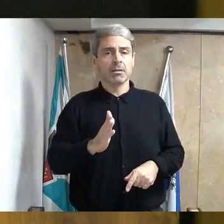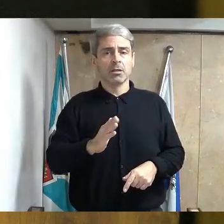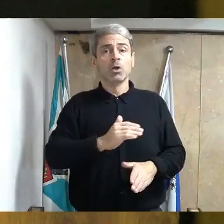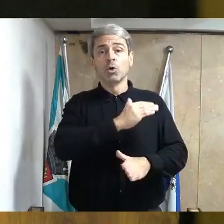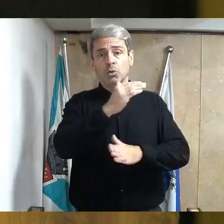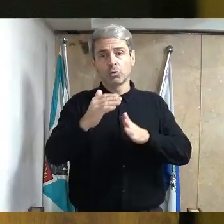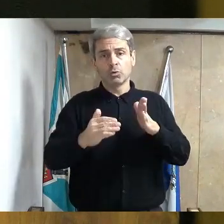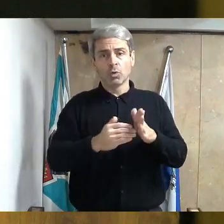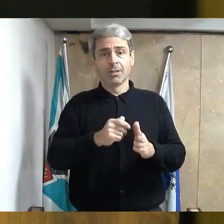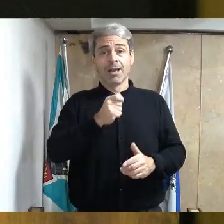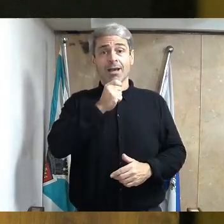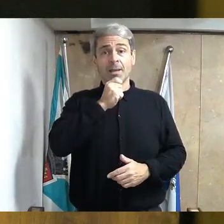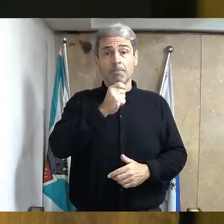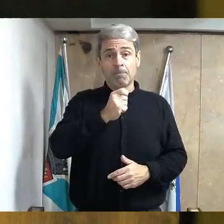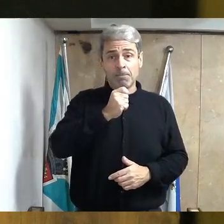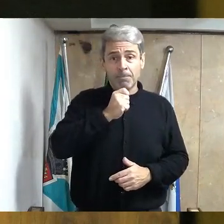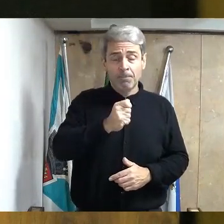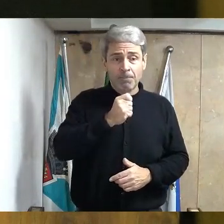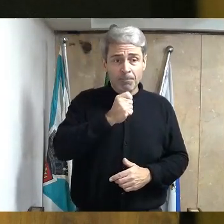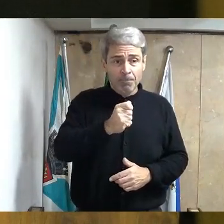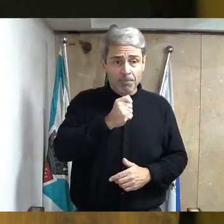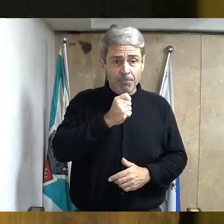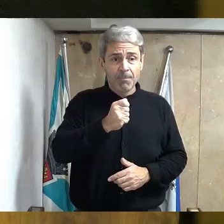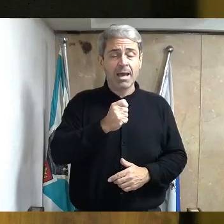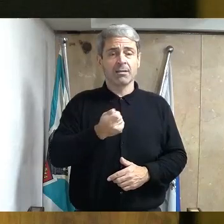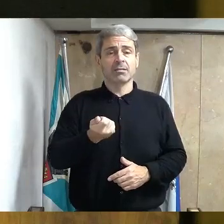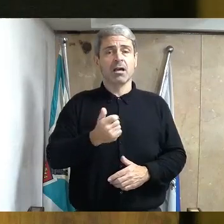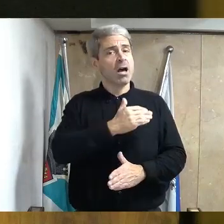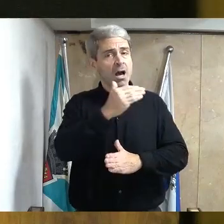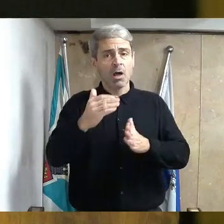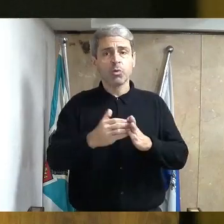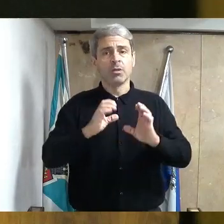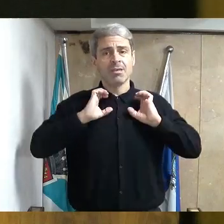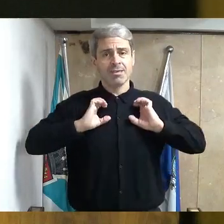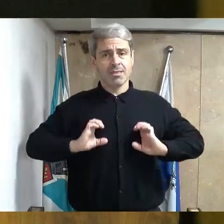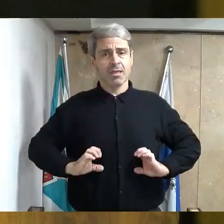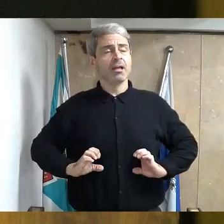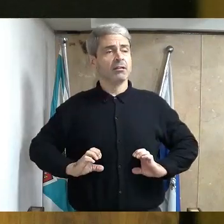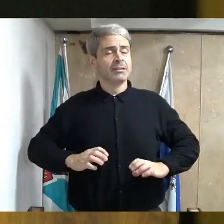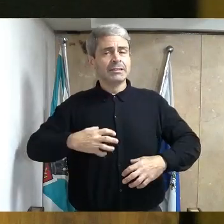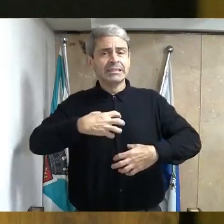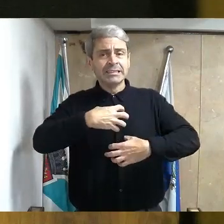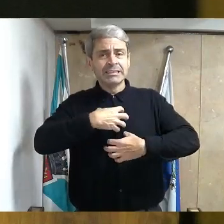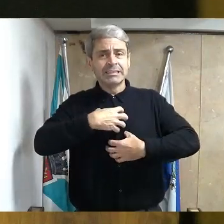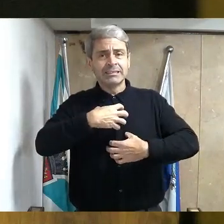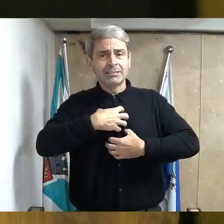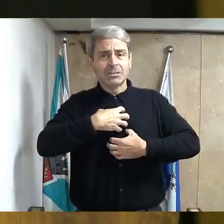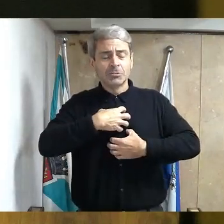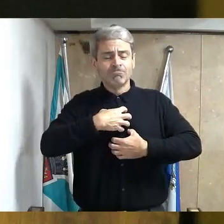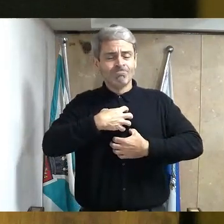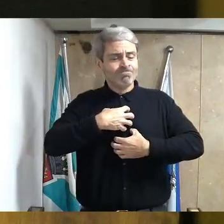a imprensa, a todo cidadão que se sentiu indignado